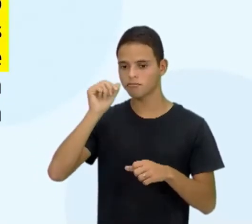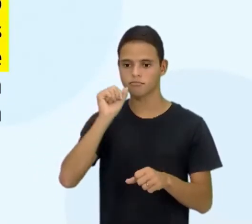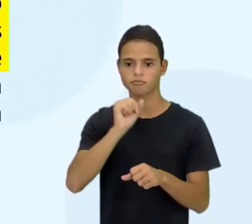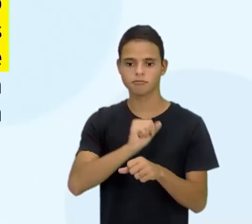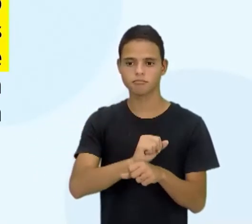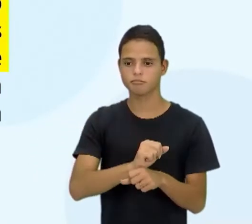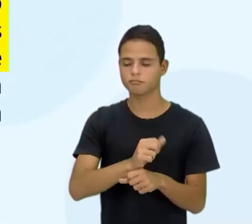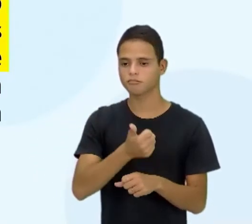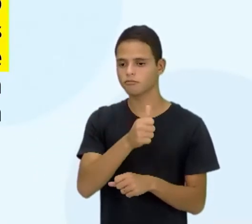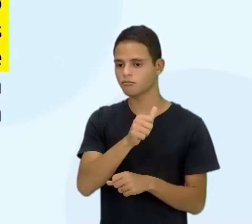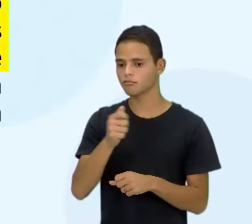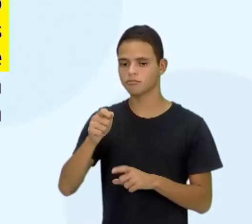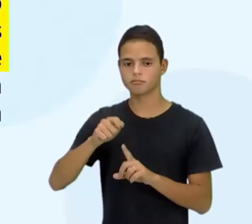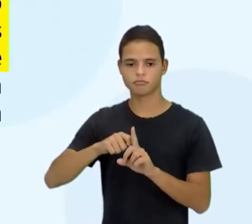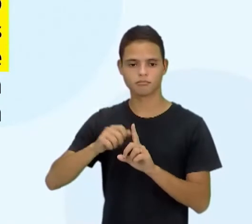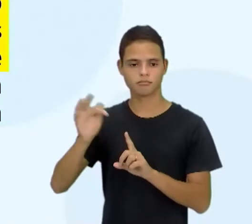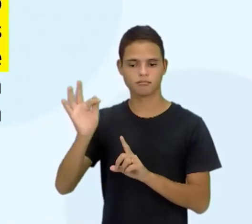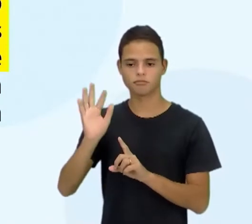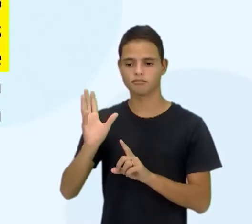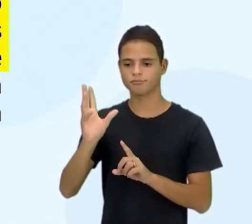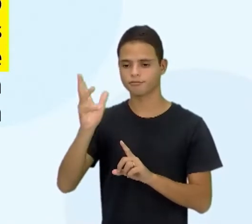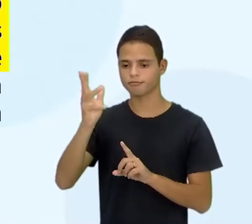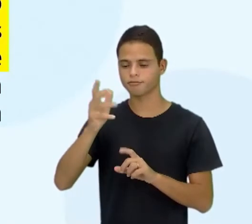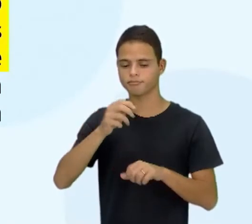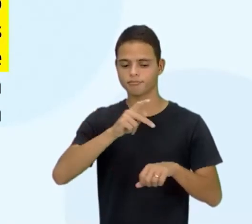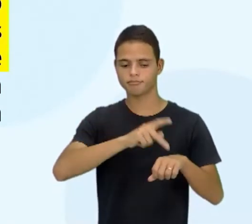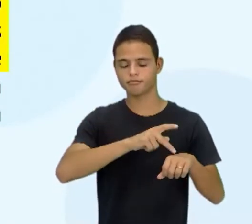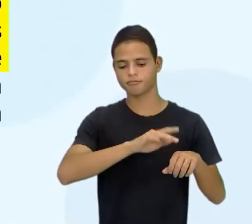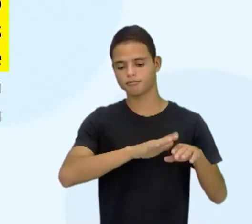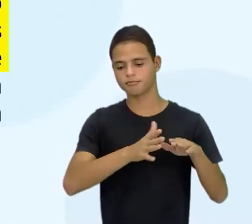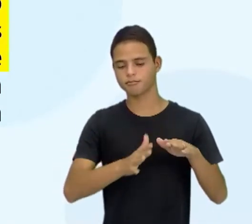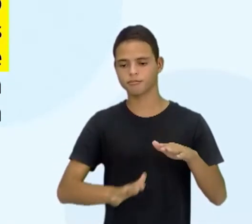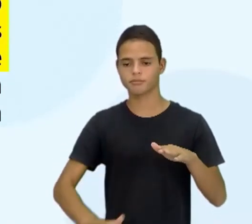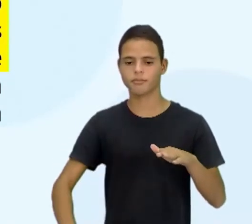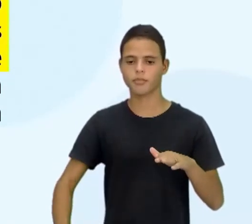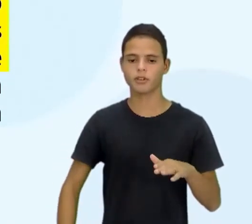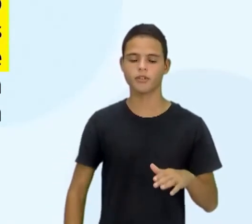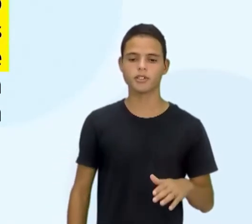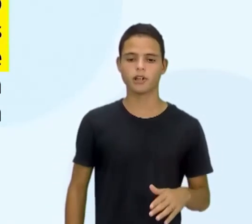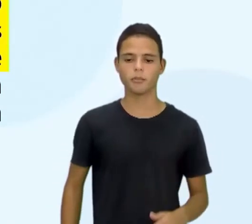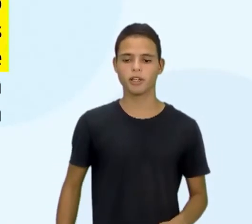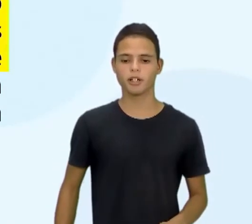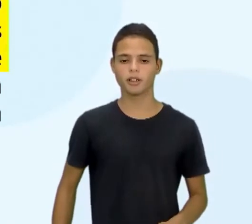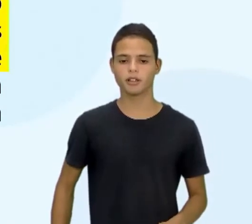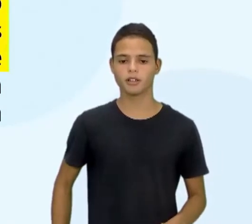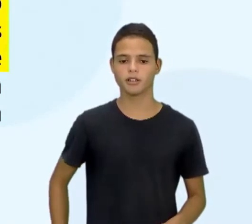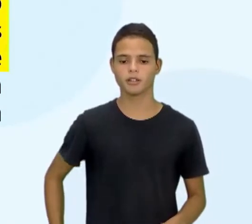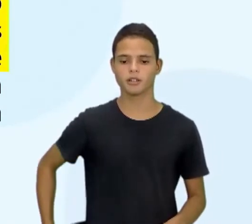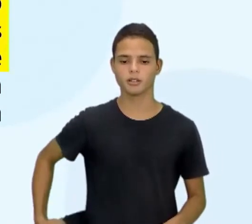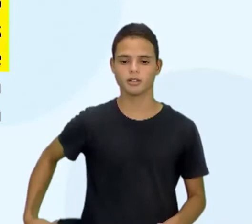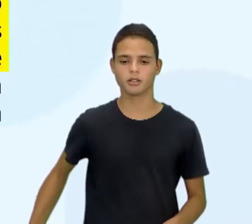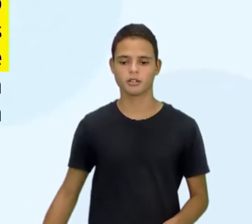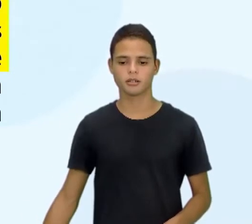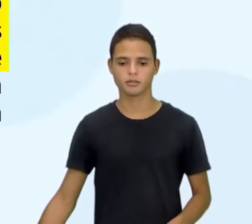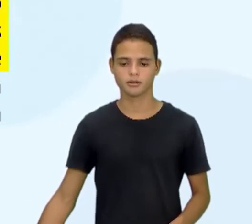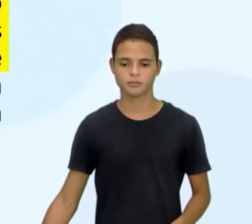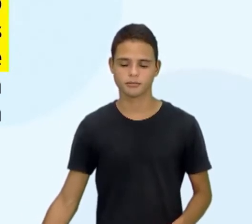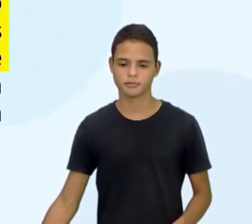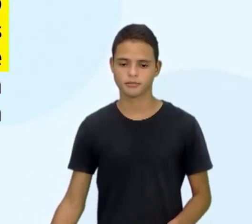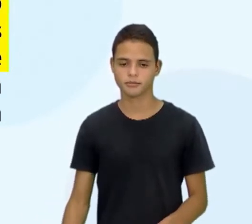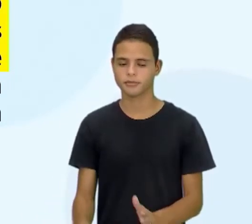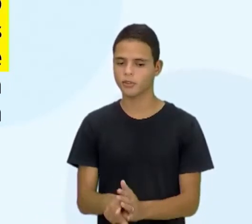de fevereiro, causando deslizamentos e inundações em várias regiões da metrópole.